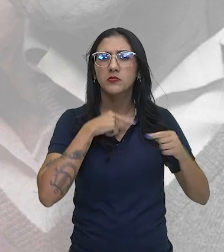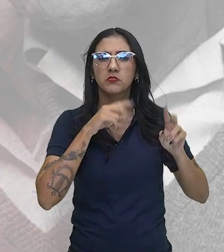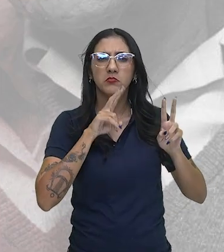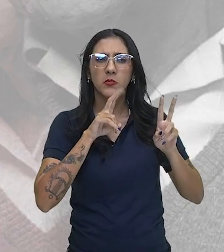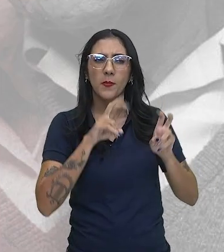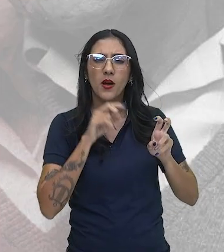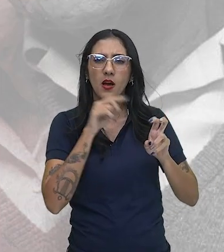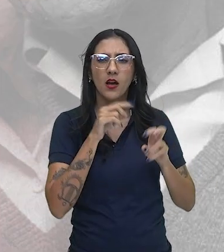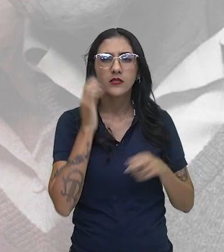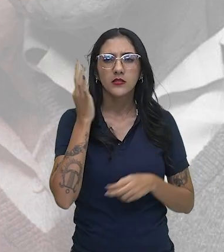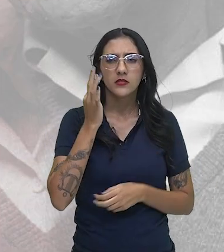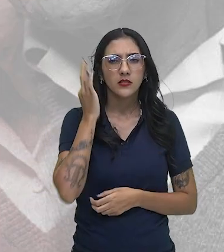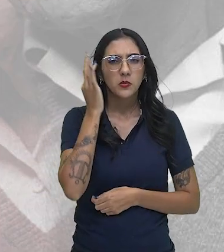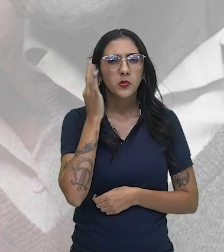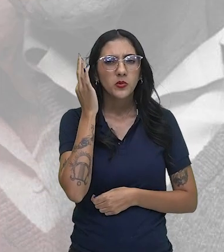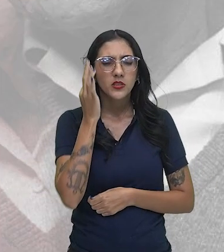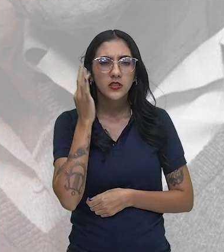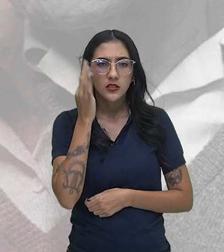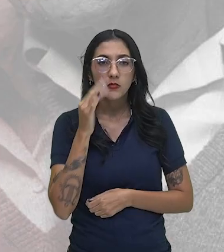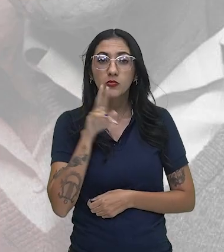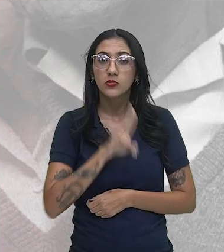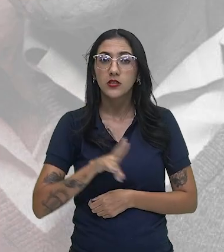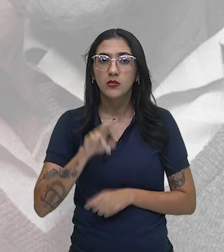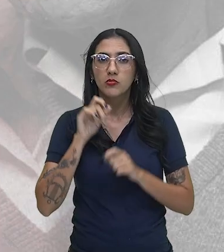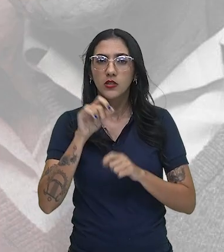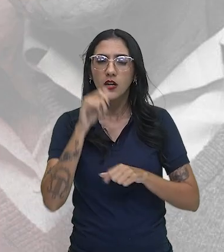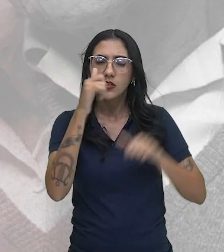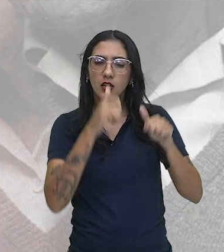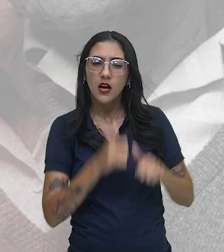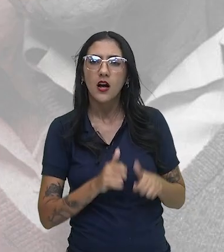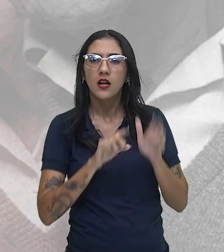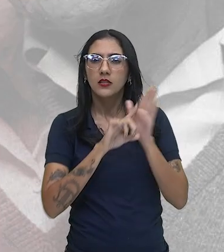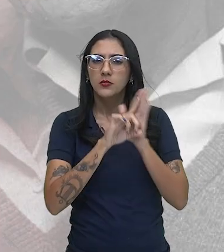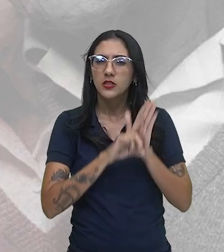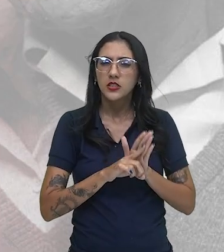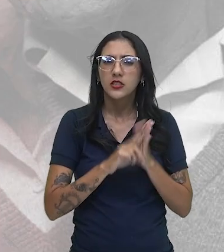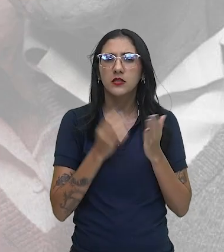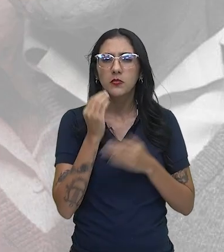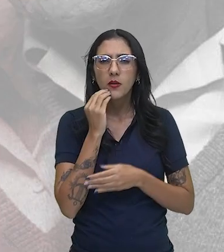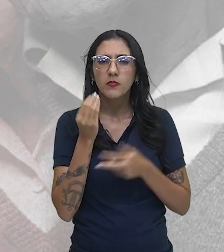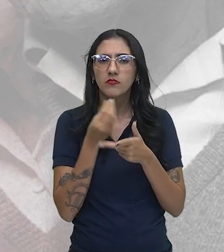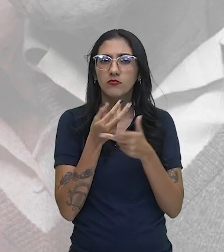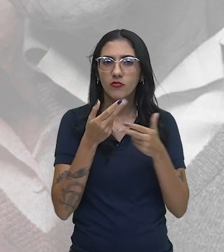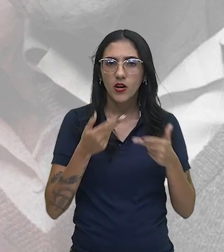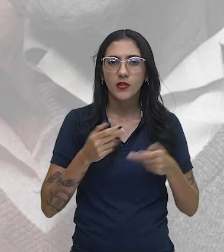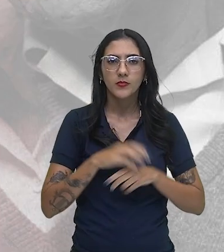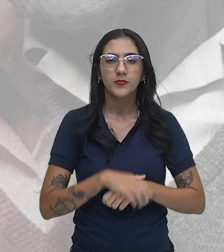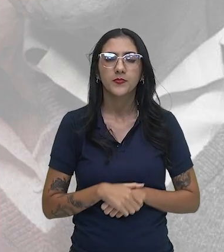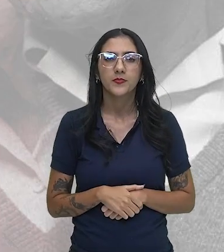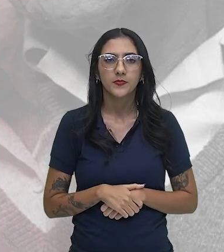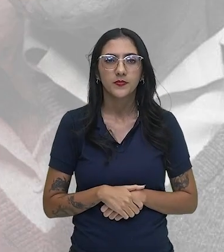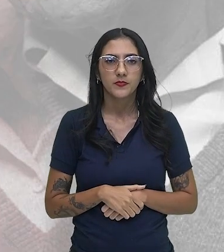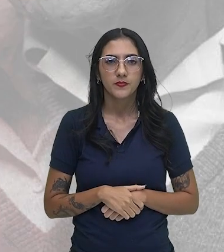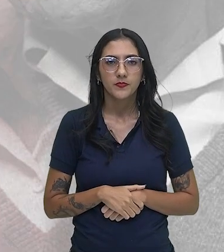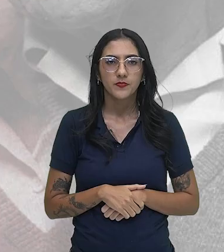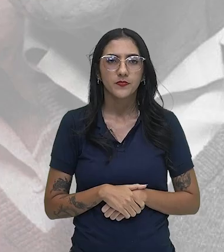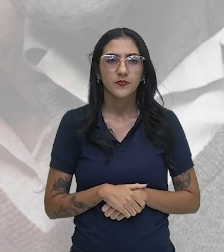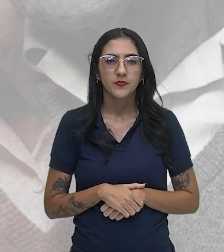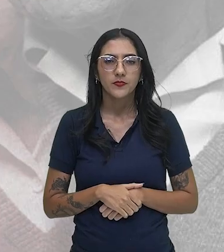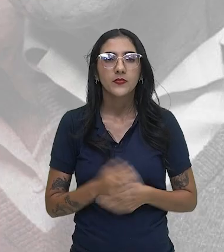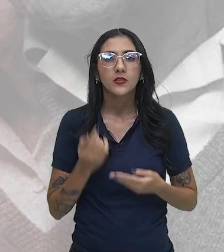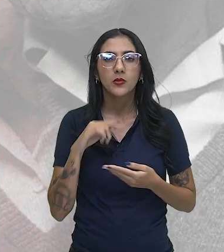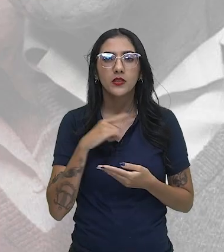aquela teoria, né, por meio da observação, de pesquisa, de experimento, né? Então, é o que distingue